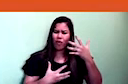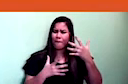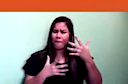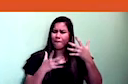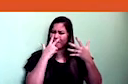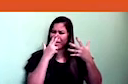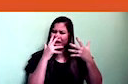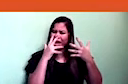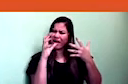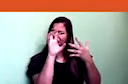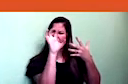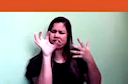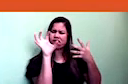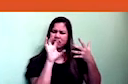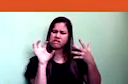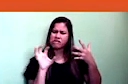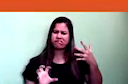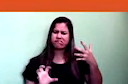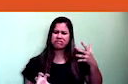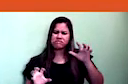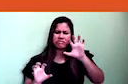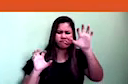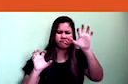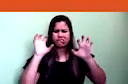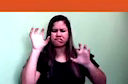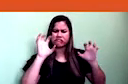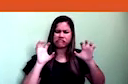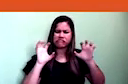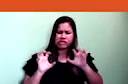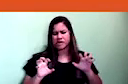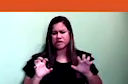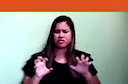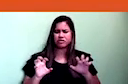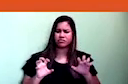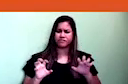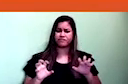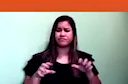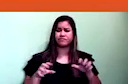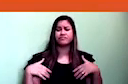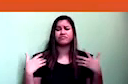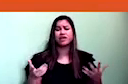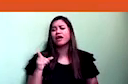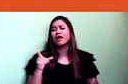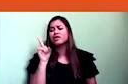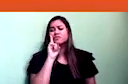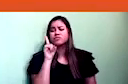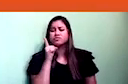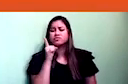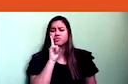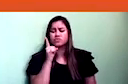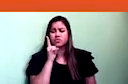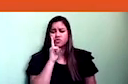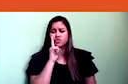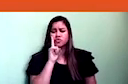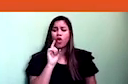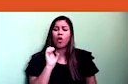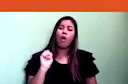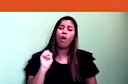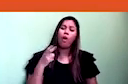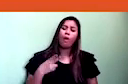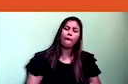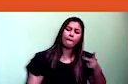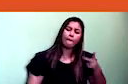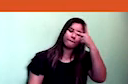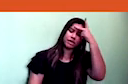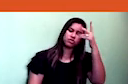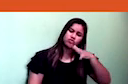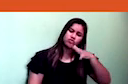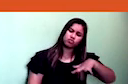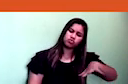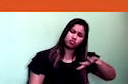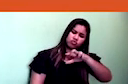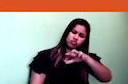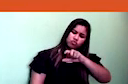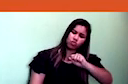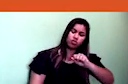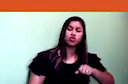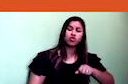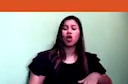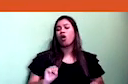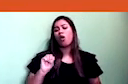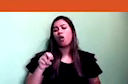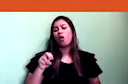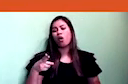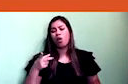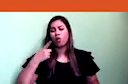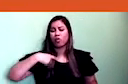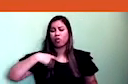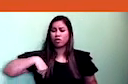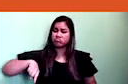vão fazer com que a nossa atuação no dia a dia, ou com as pessoas, ou mesmo com nós mesmos,